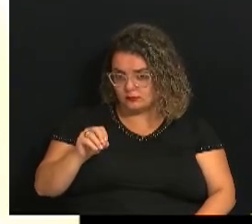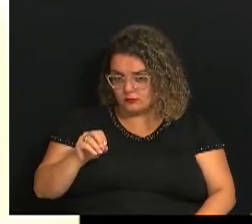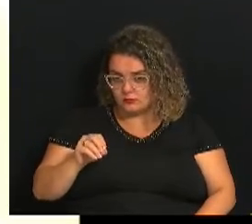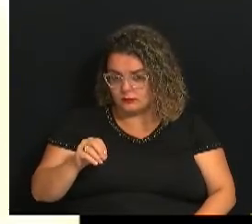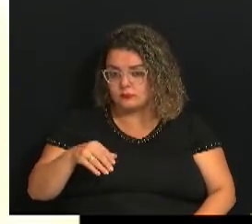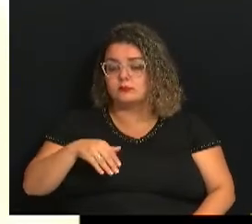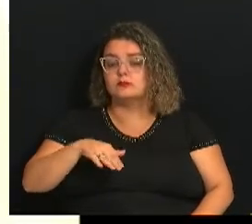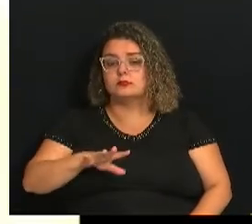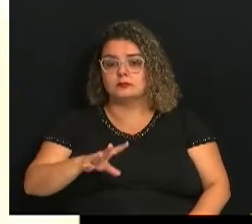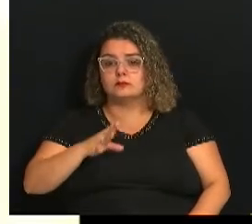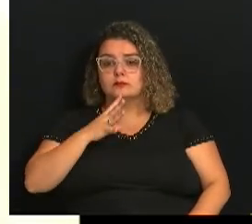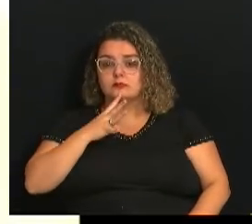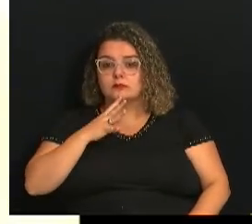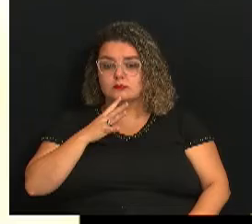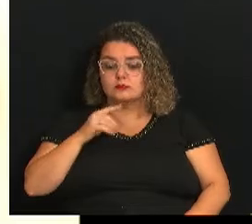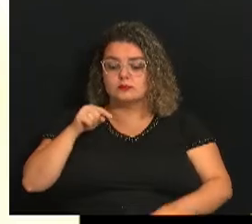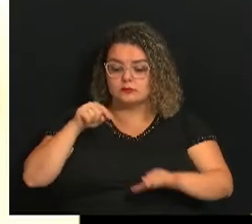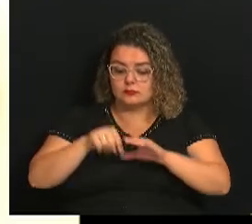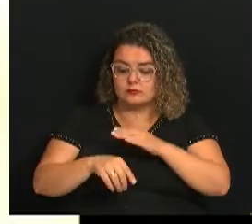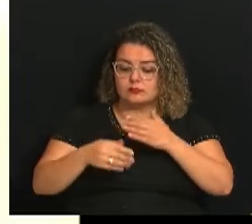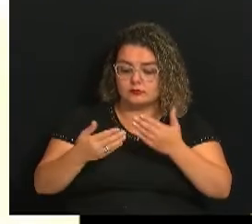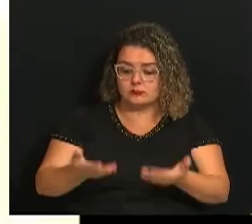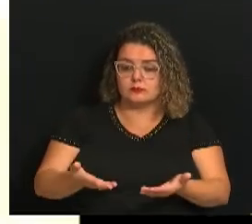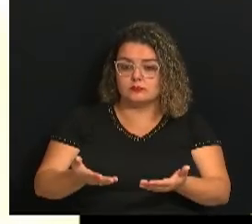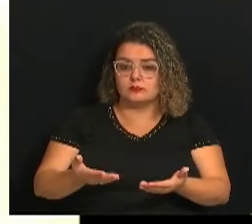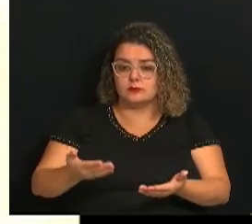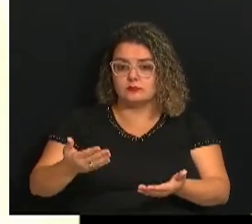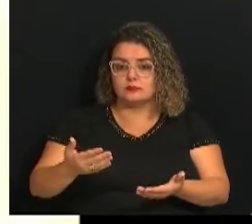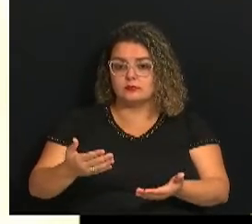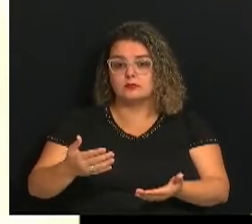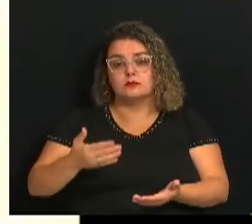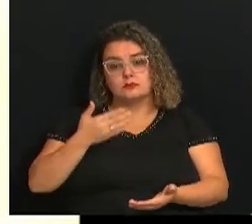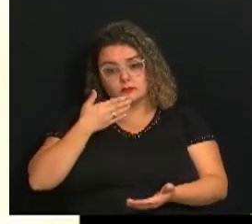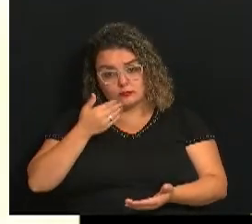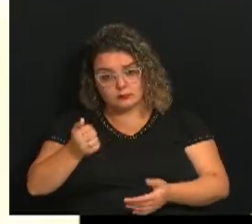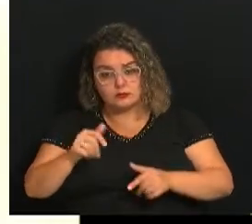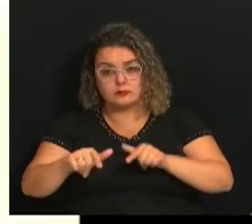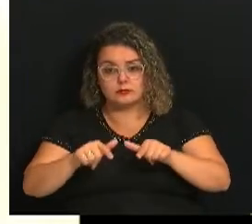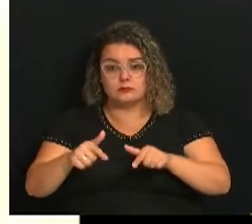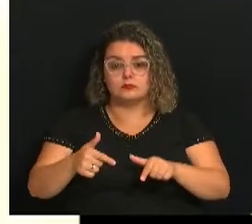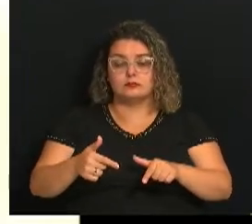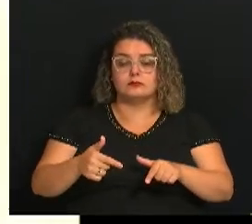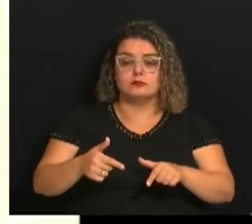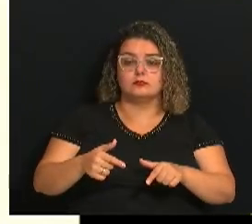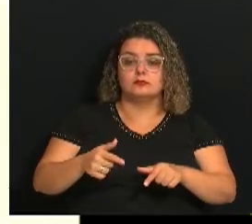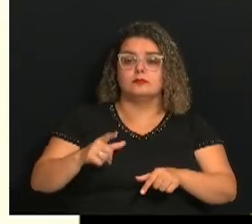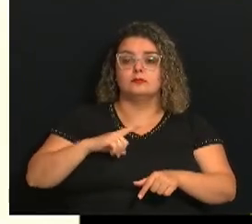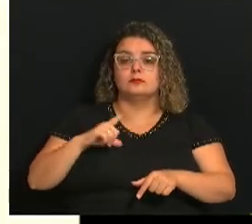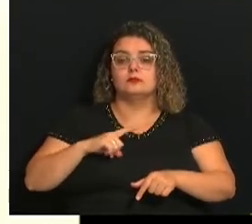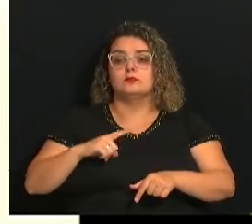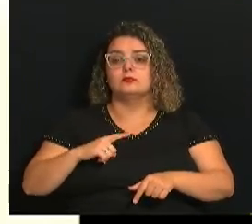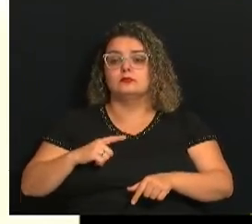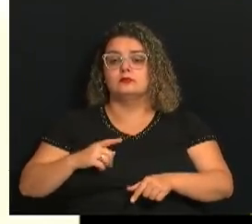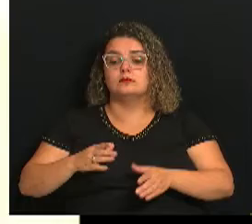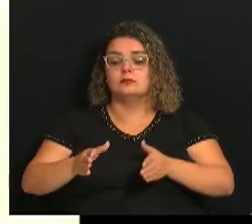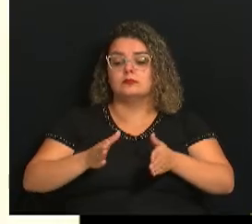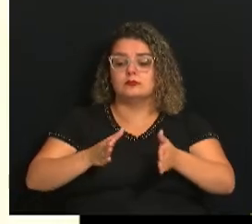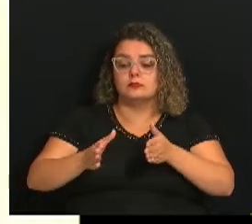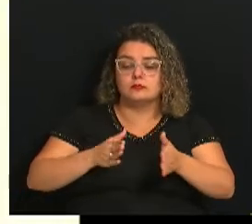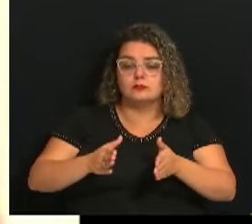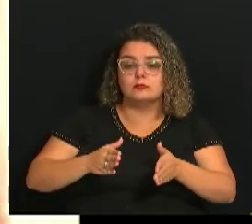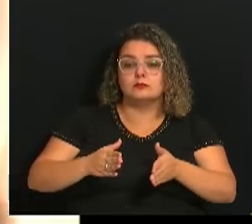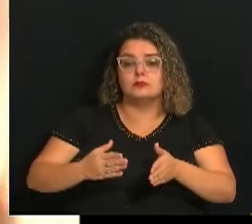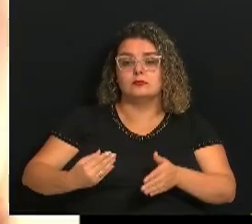conhece esse acervo, mais você tem condição de trabalhar com ele. Isso demanda tempo, demanda condições de